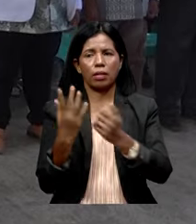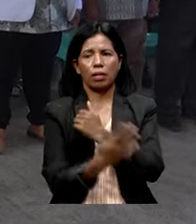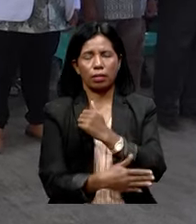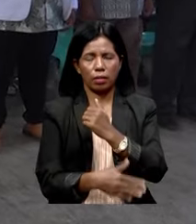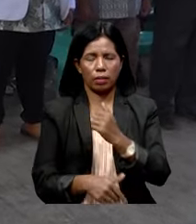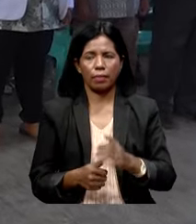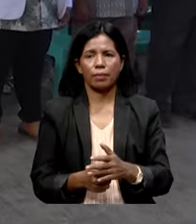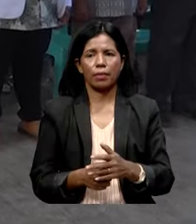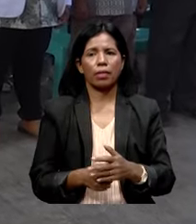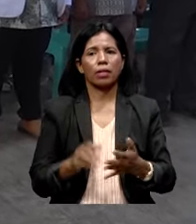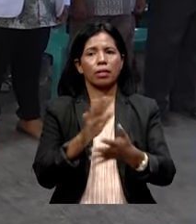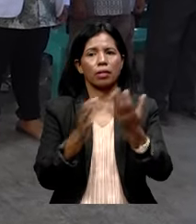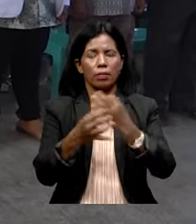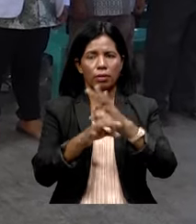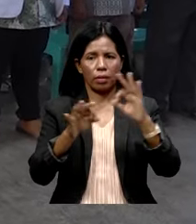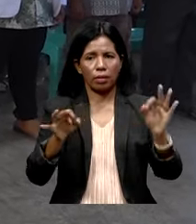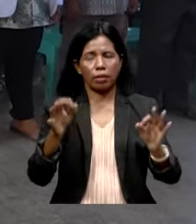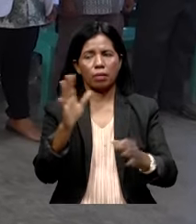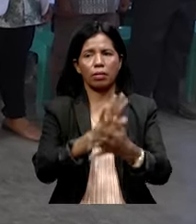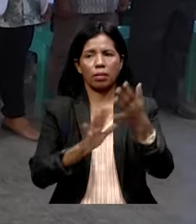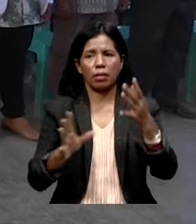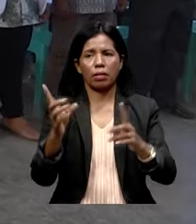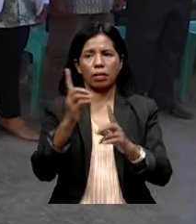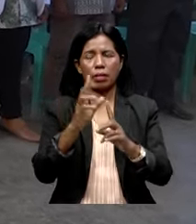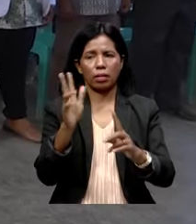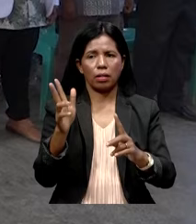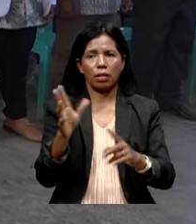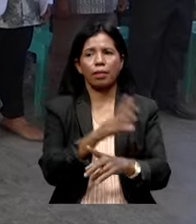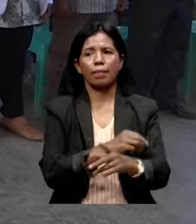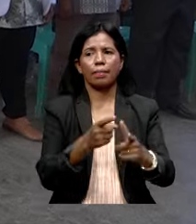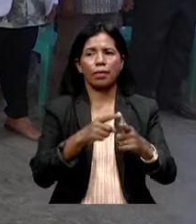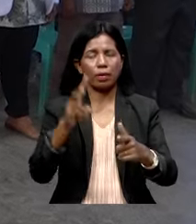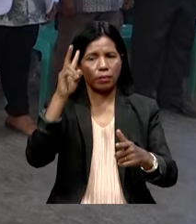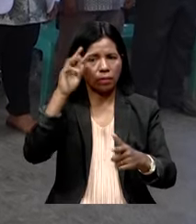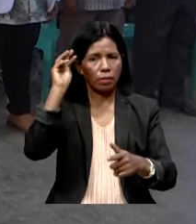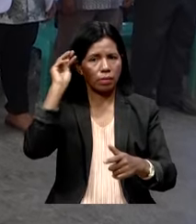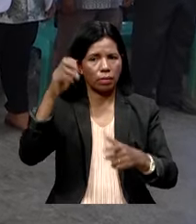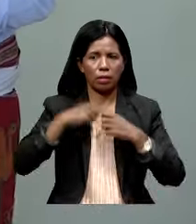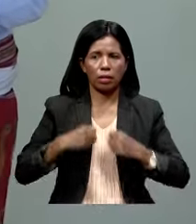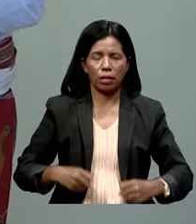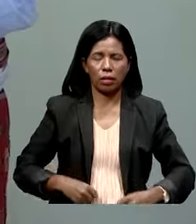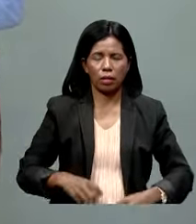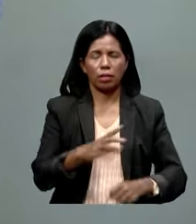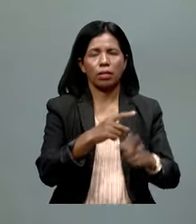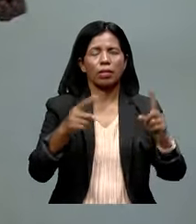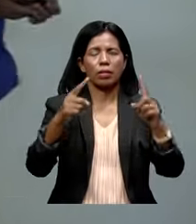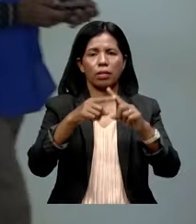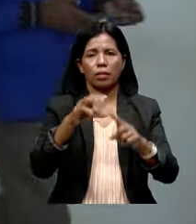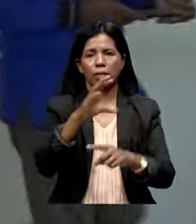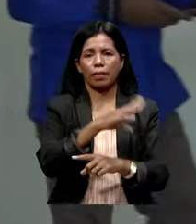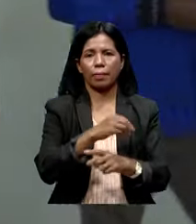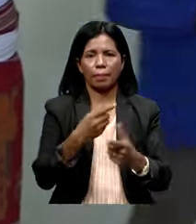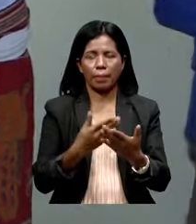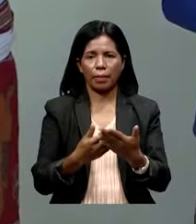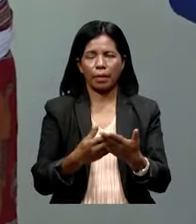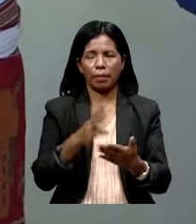Hafuin remata seremonia reflexão ba comemoração lorong consulta popular vice-ministro Saúde ba operacionalização no hospital